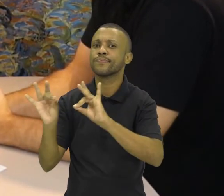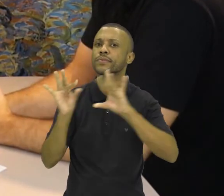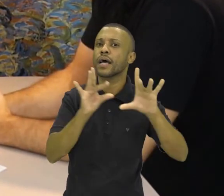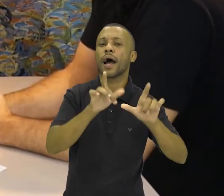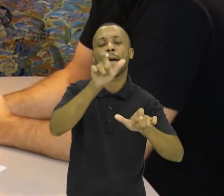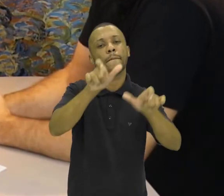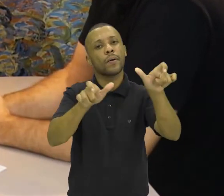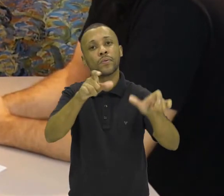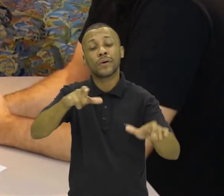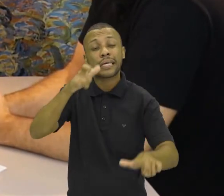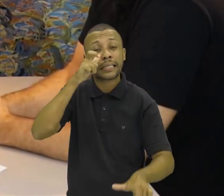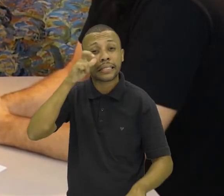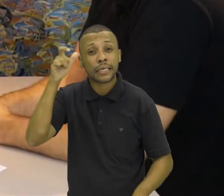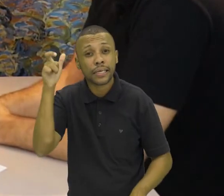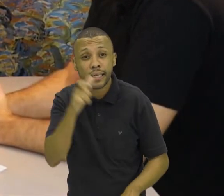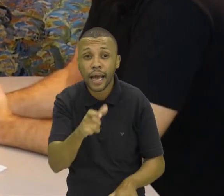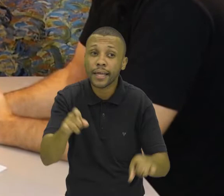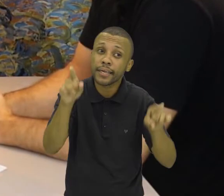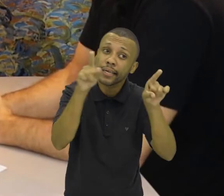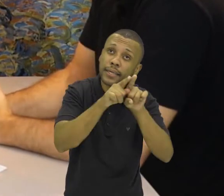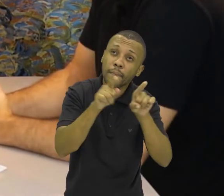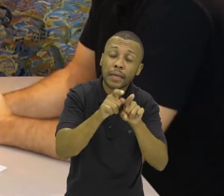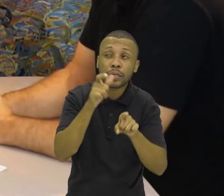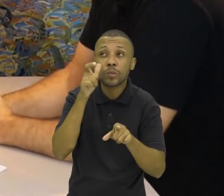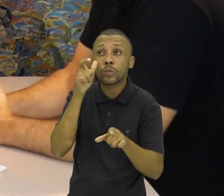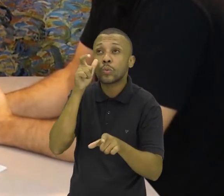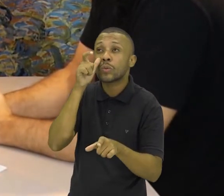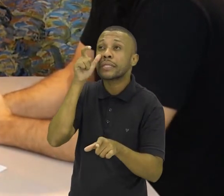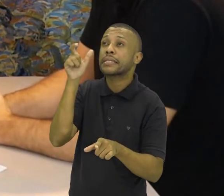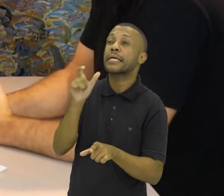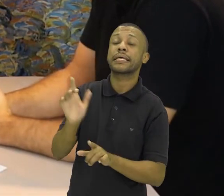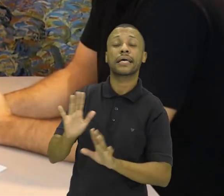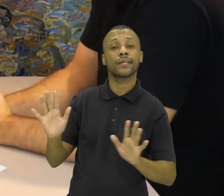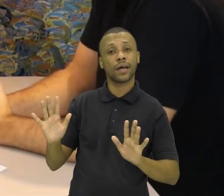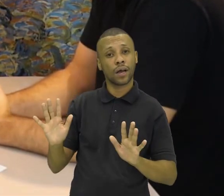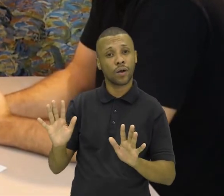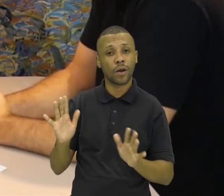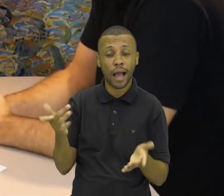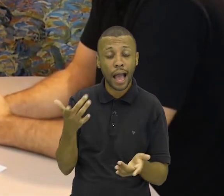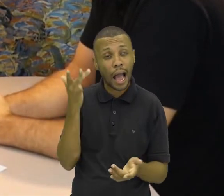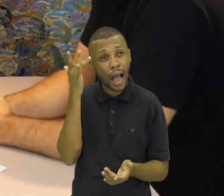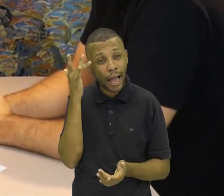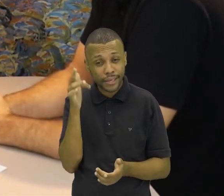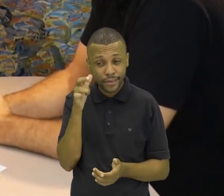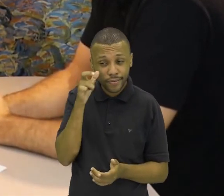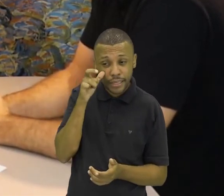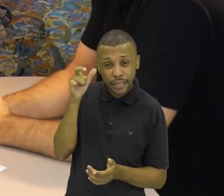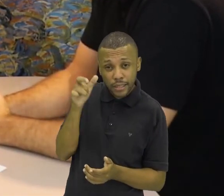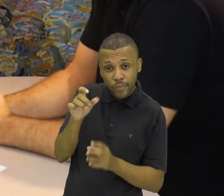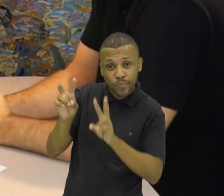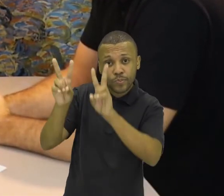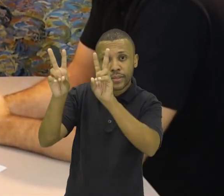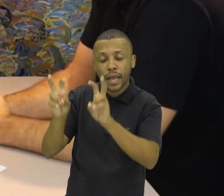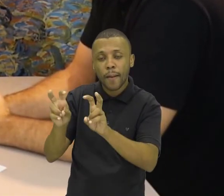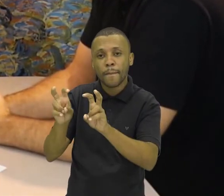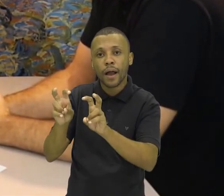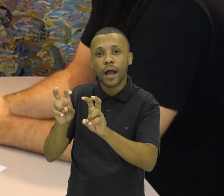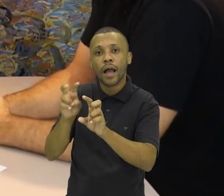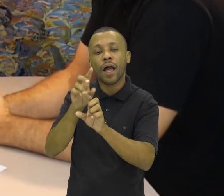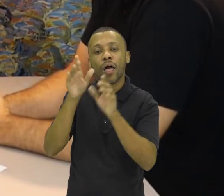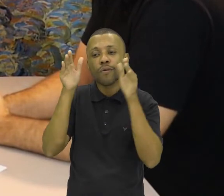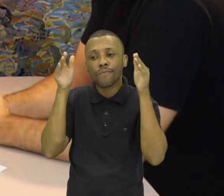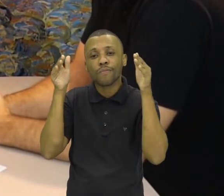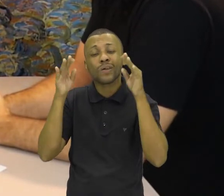de mandar para outras pessoas interessadas e não interessadas. Não é só para quem você acha que vai se interessar pelo tema, não. Porque esse tema